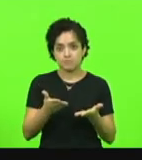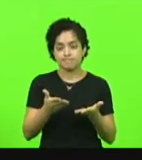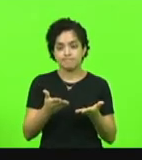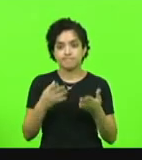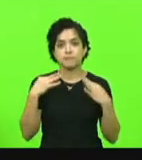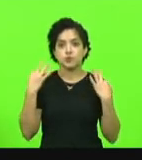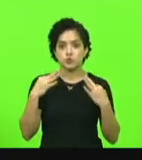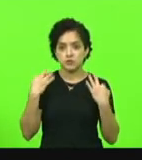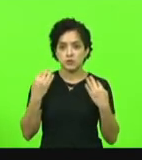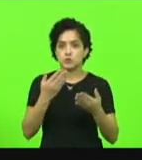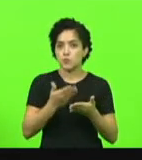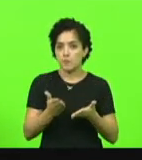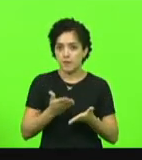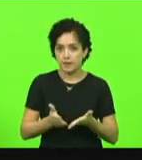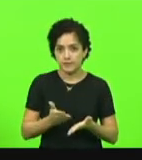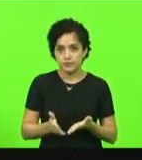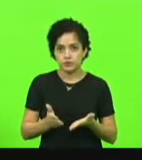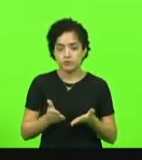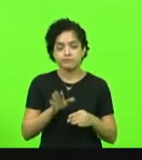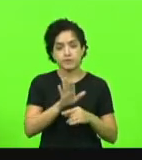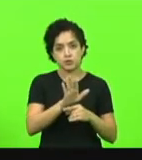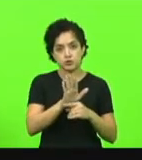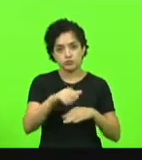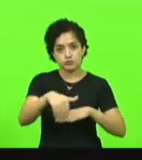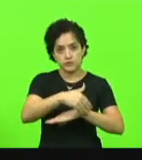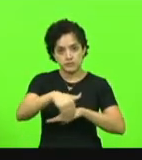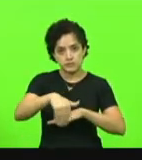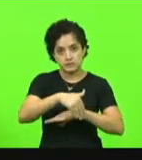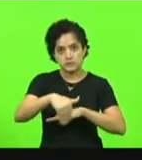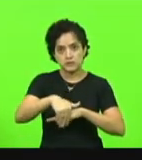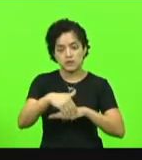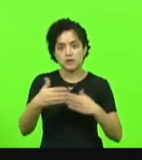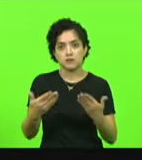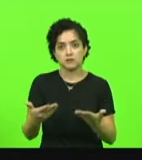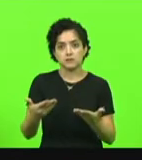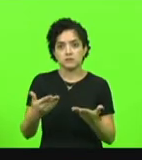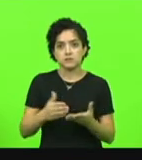ajudem. Capinzal, ajuda essa estrada aqui, ó, pelo amor de Deus, estamos onde?